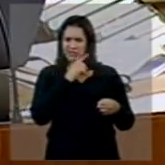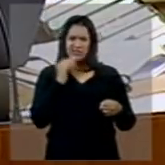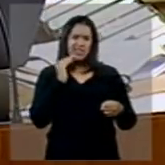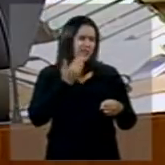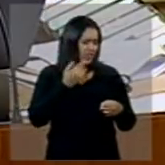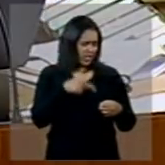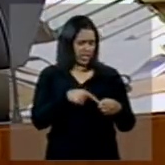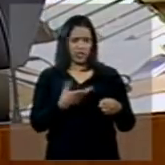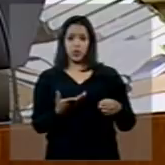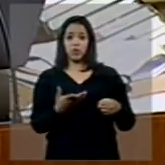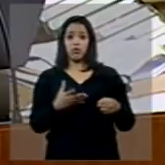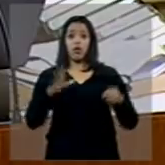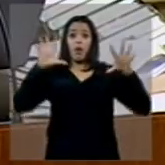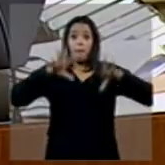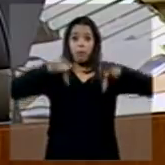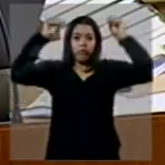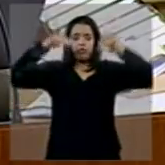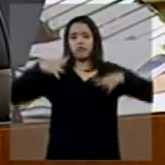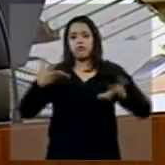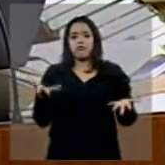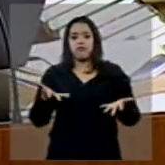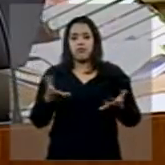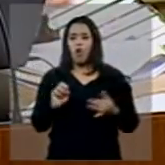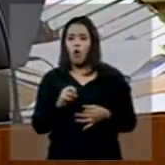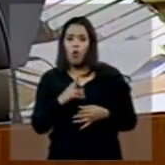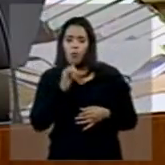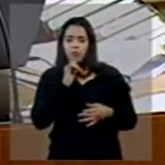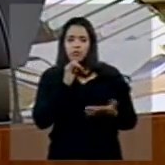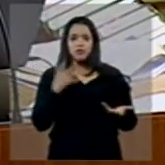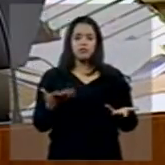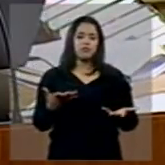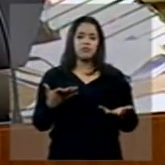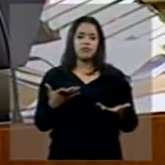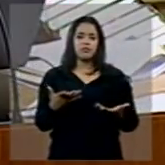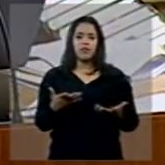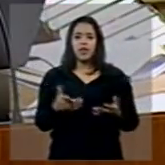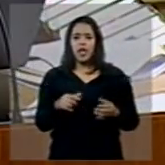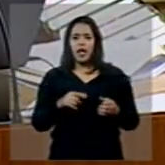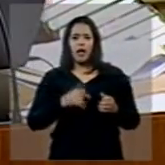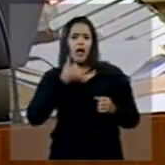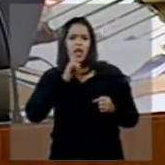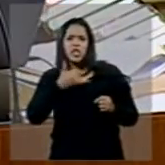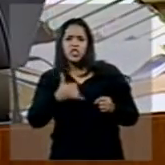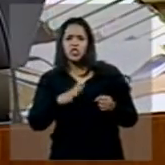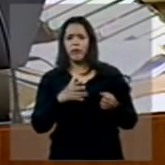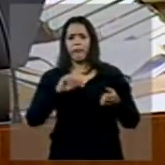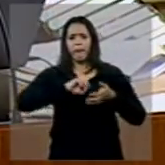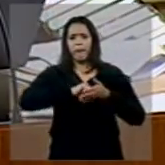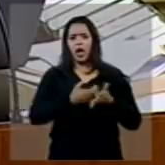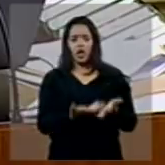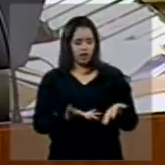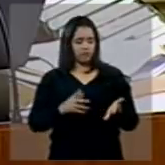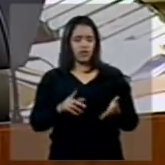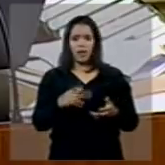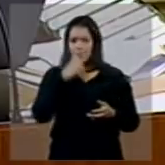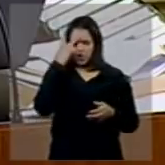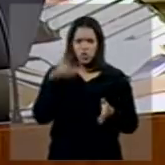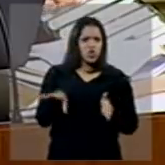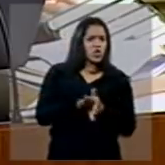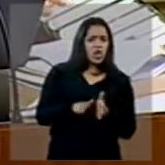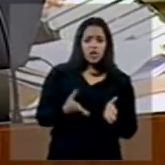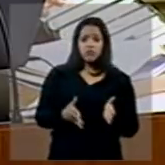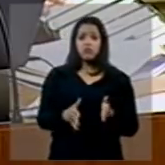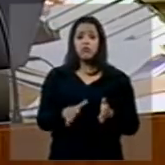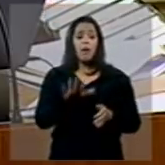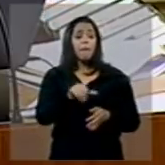Nordeste, há uma queda de energia, ou simplesmente as baterias se esgotam, como é que faz? O eleitor chega lá, colhe-se o